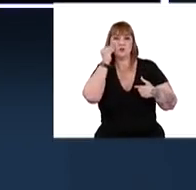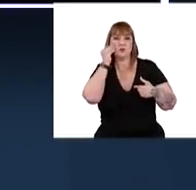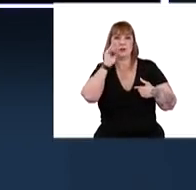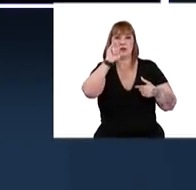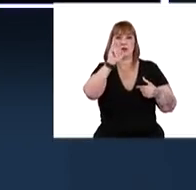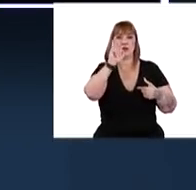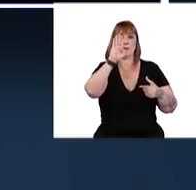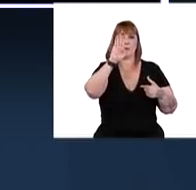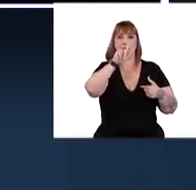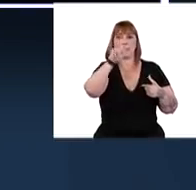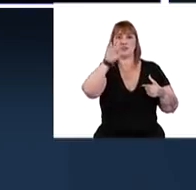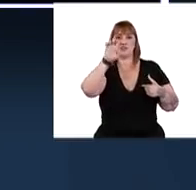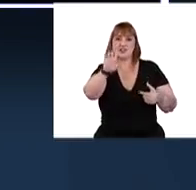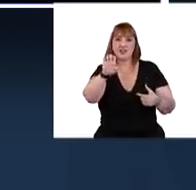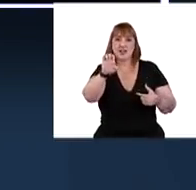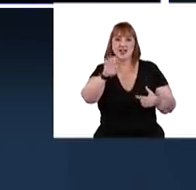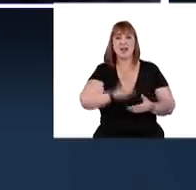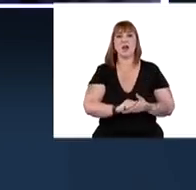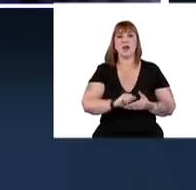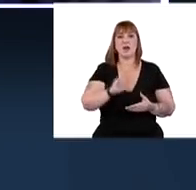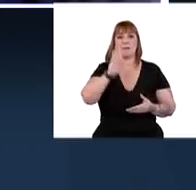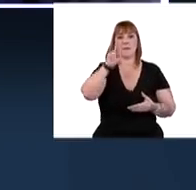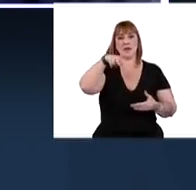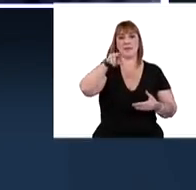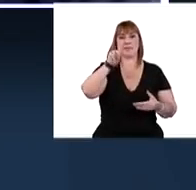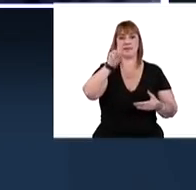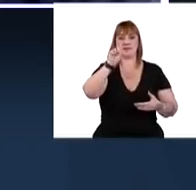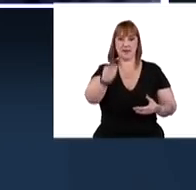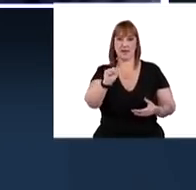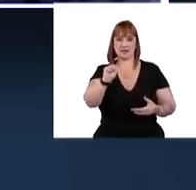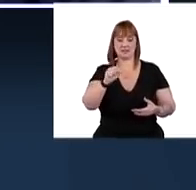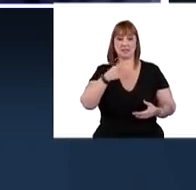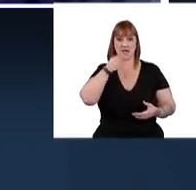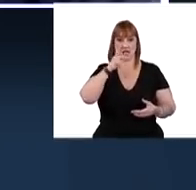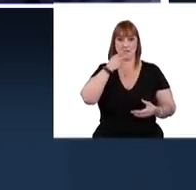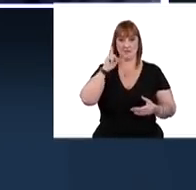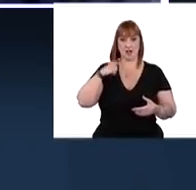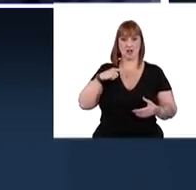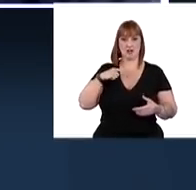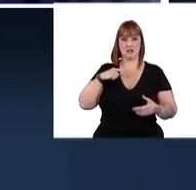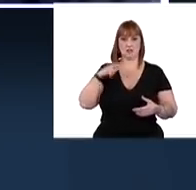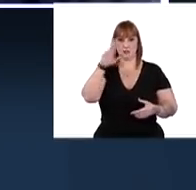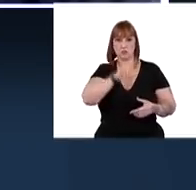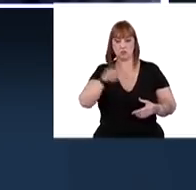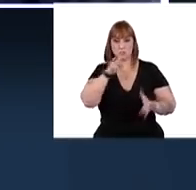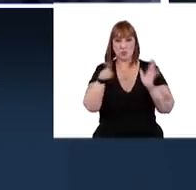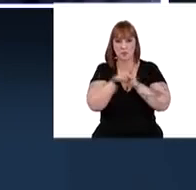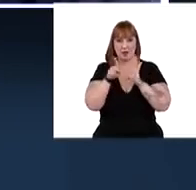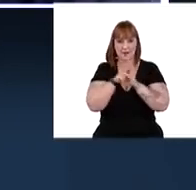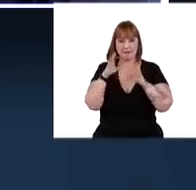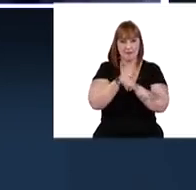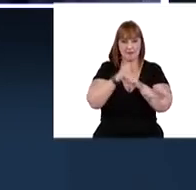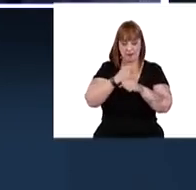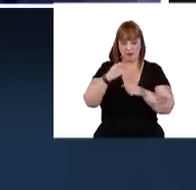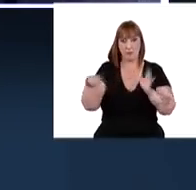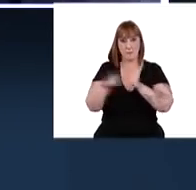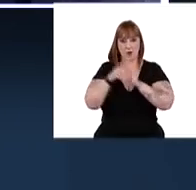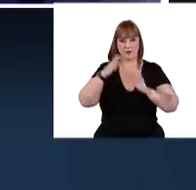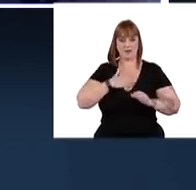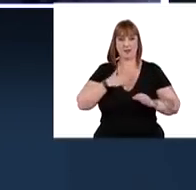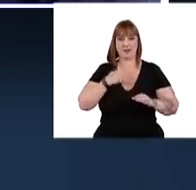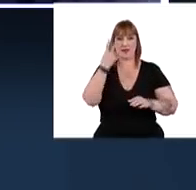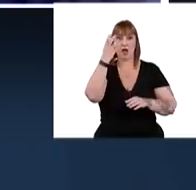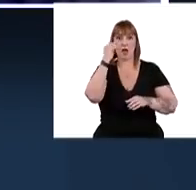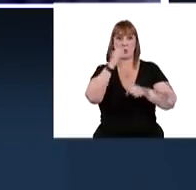IBGE, por ter estado no BNDES, e antes que digam que eu utilizei essas duas organizações para fazer contas para mim, há